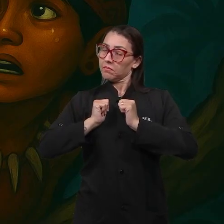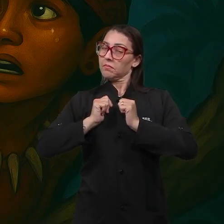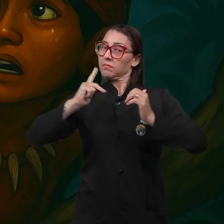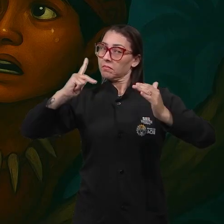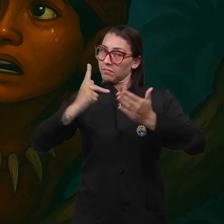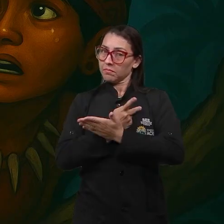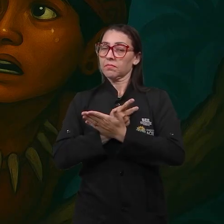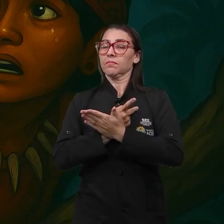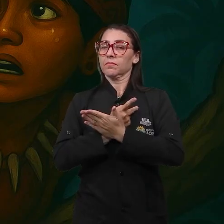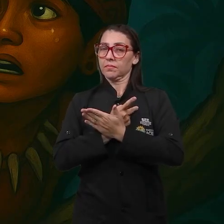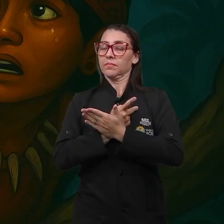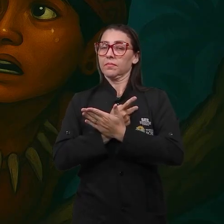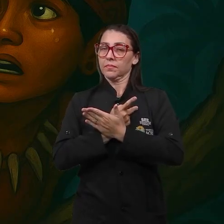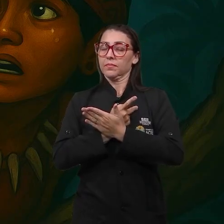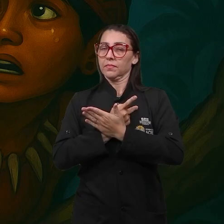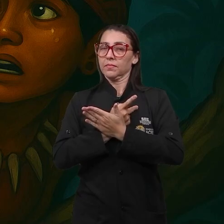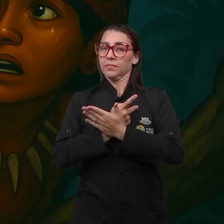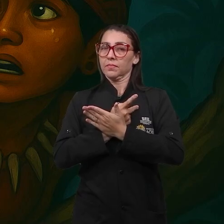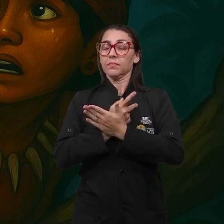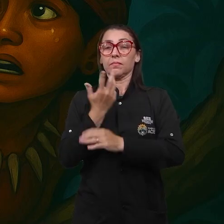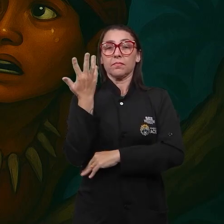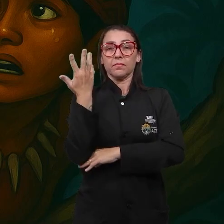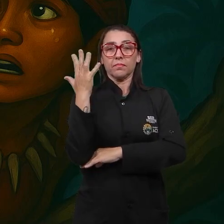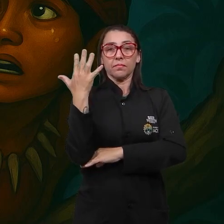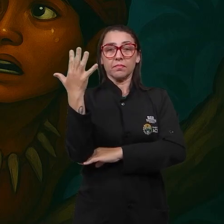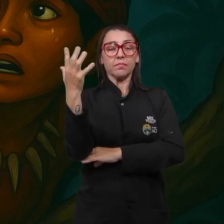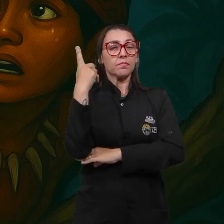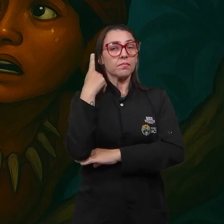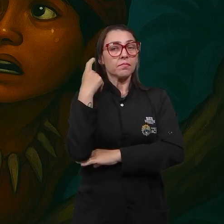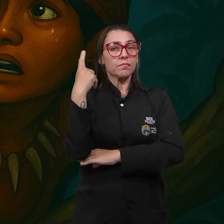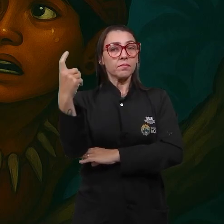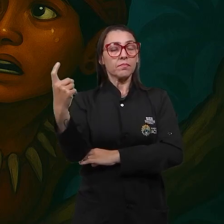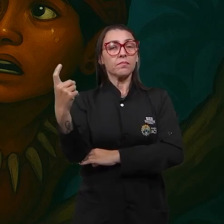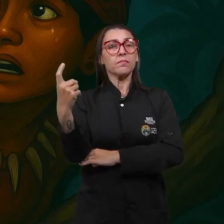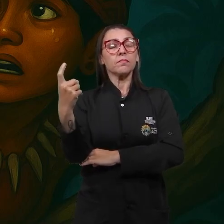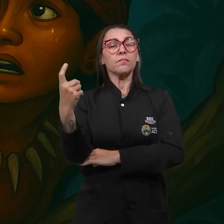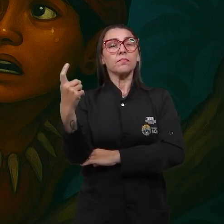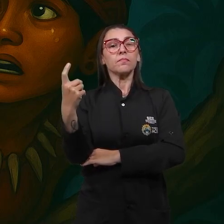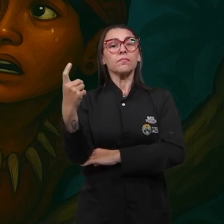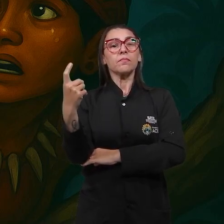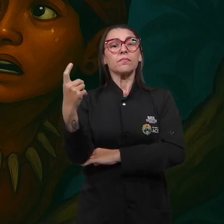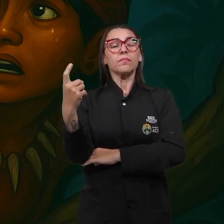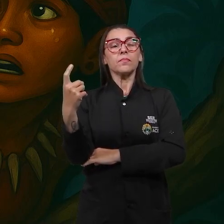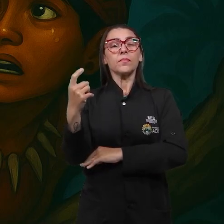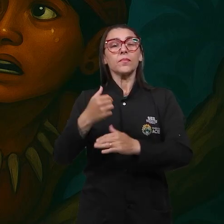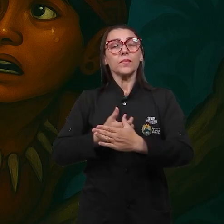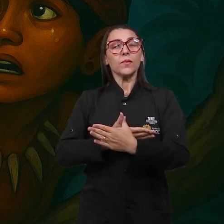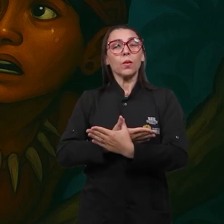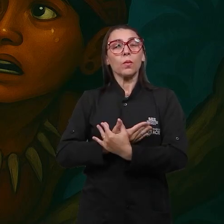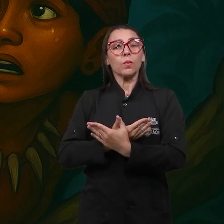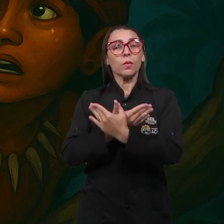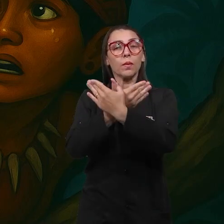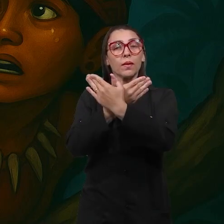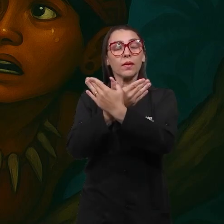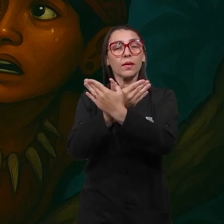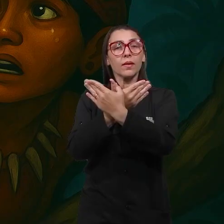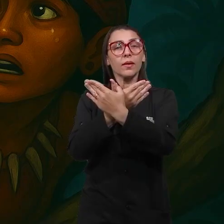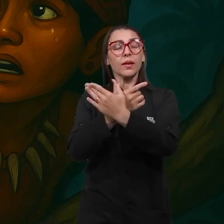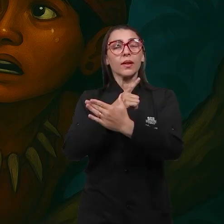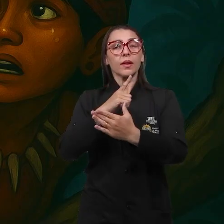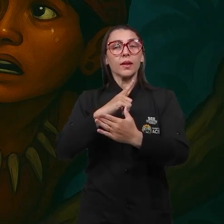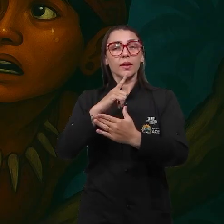estava errado. Então, entre as árvores, esse grito era de uma árvore gigantesca, né, com essas características. Ela